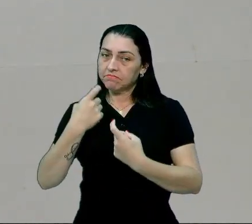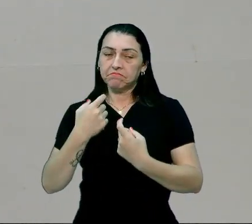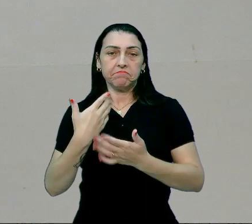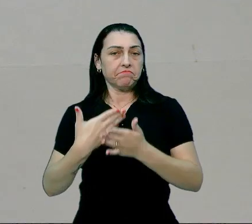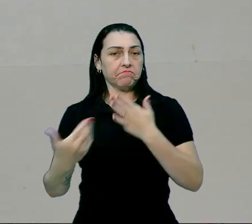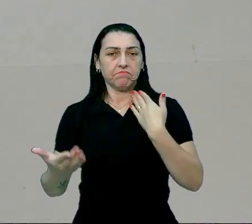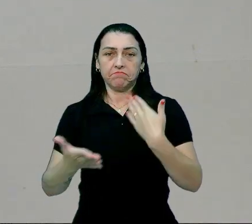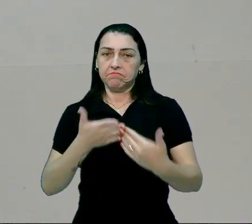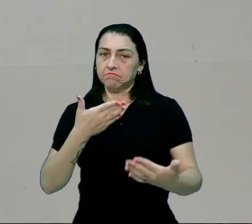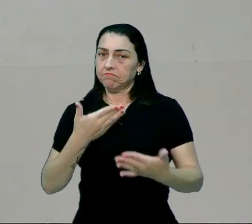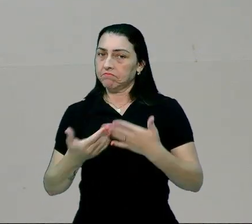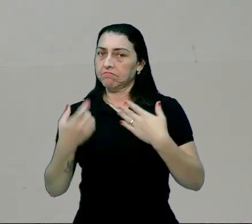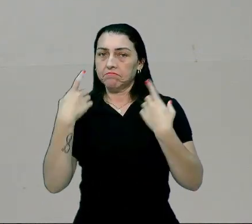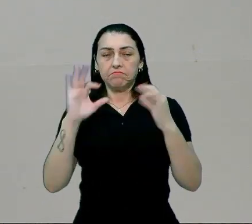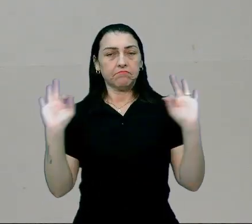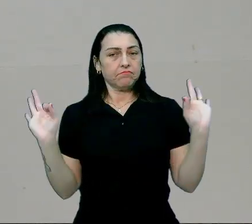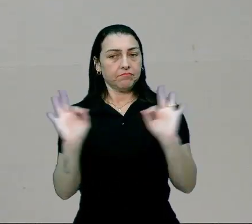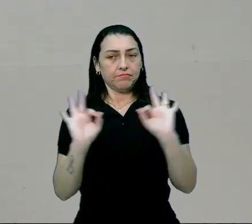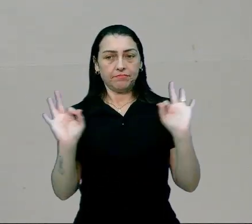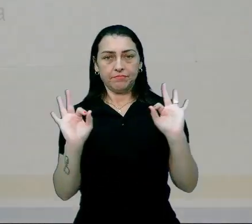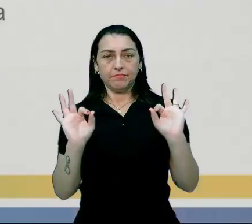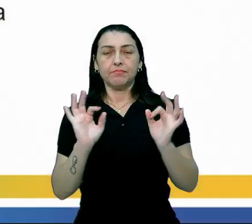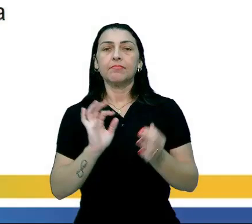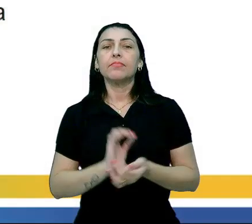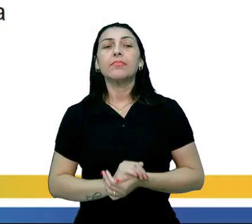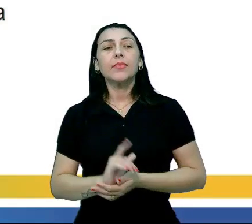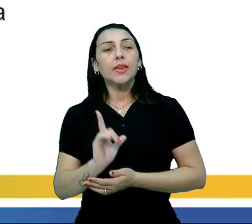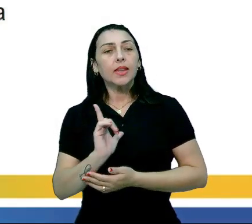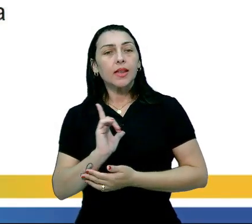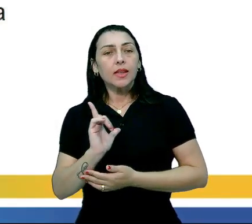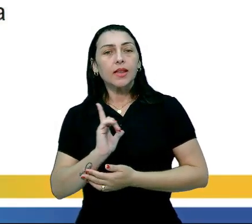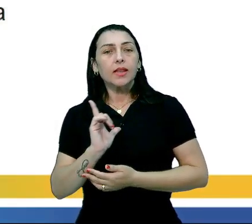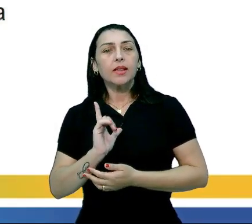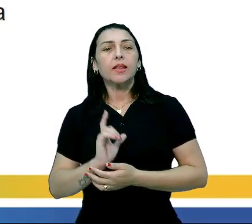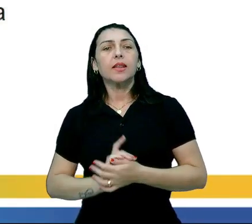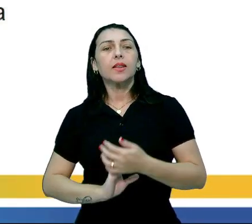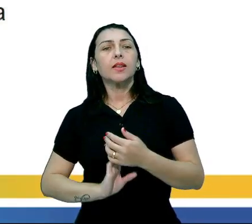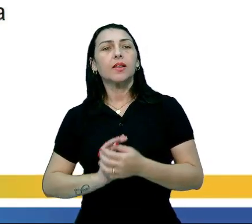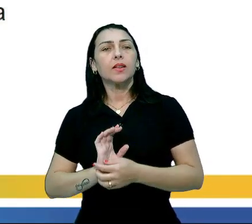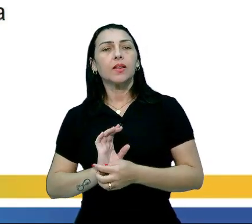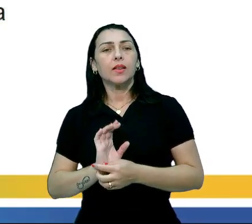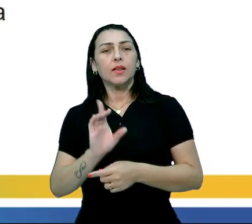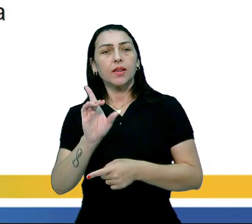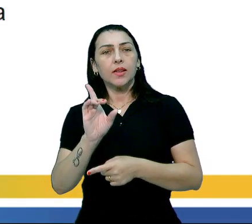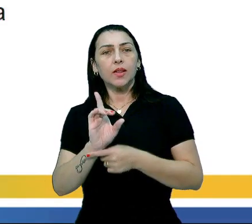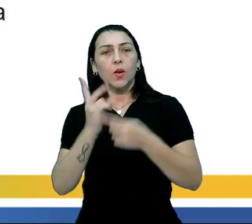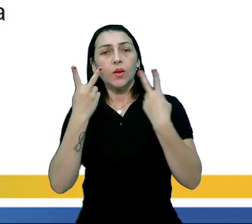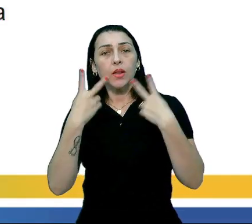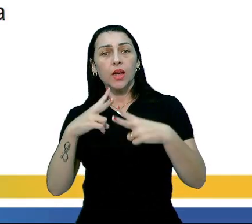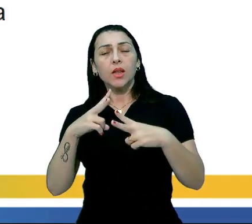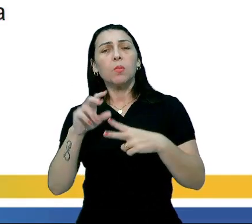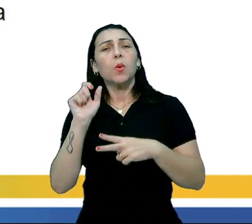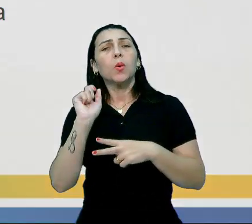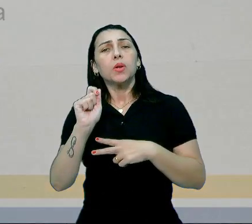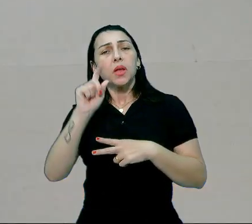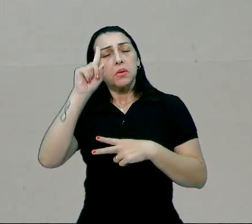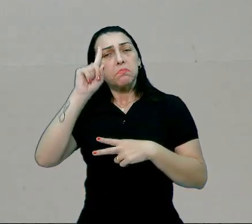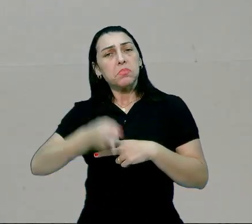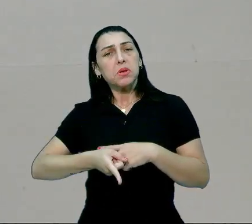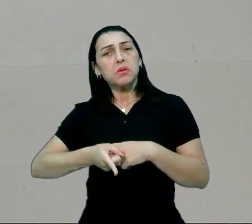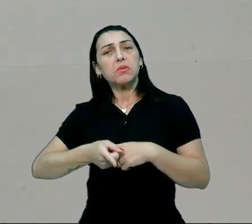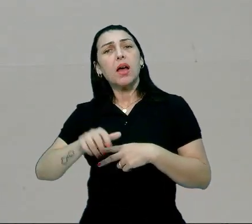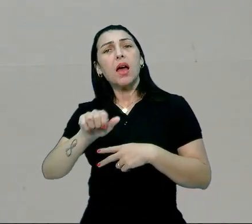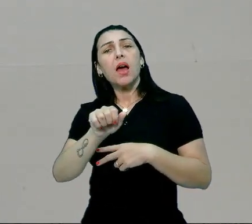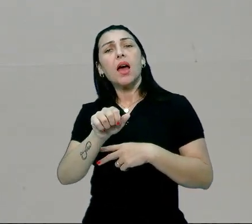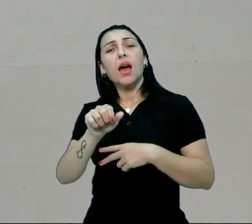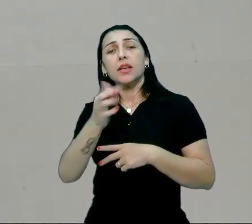estão nem um pouco preocupadas. E aí nós temos aí o testemunho de autoridade. Quem são as